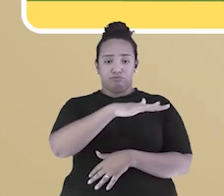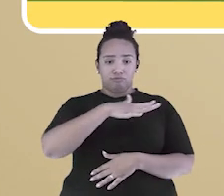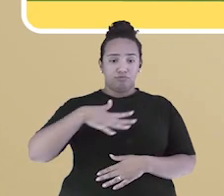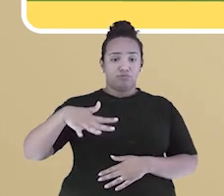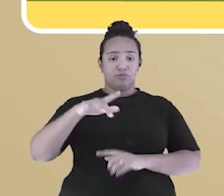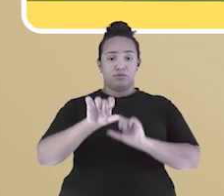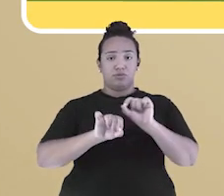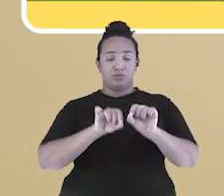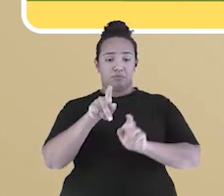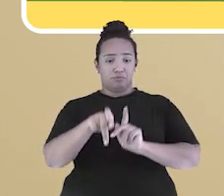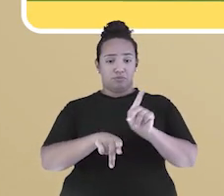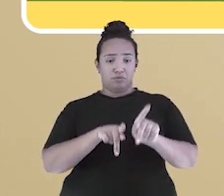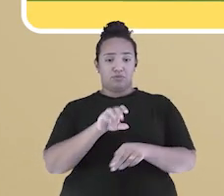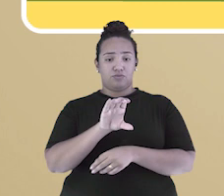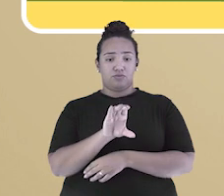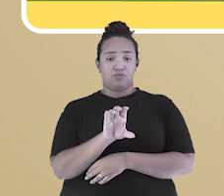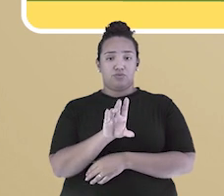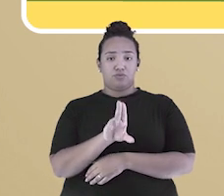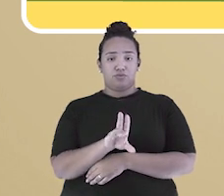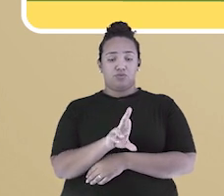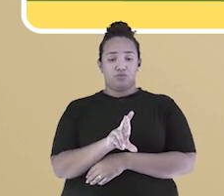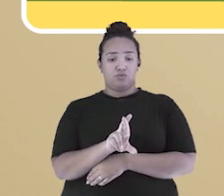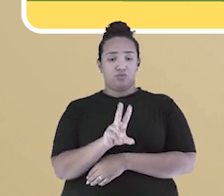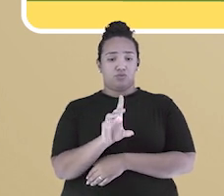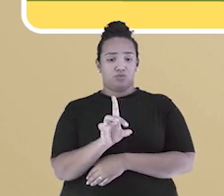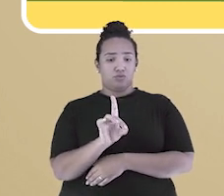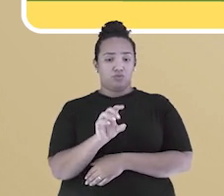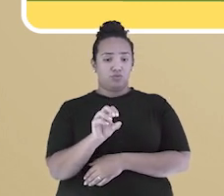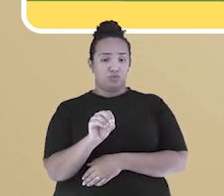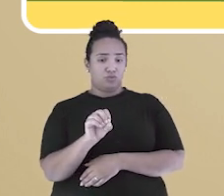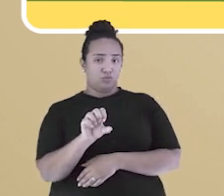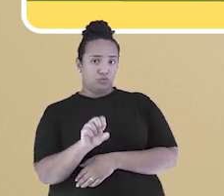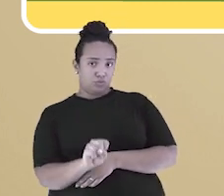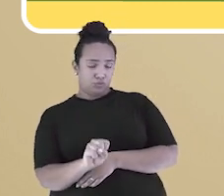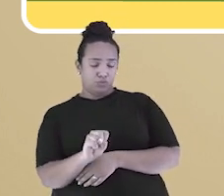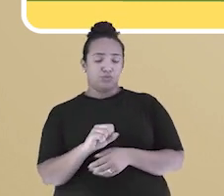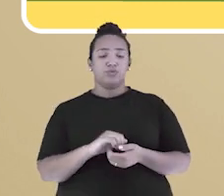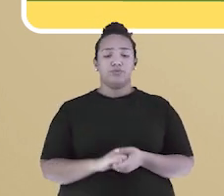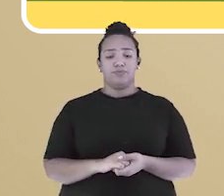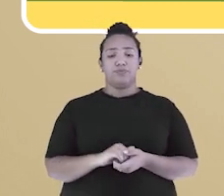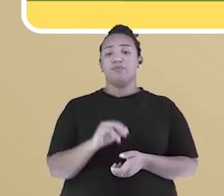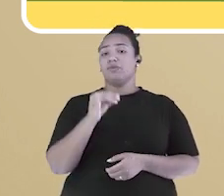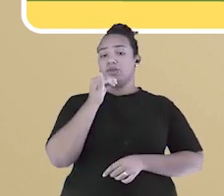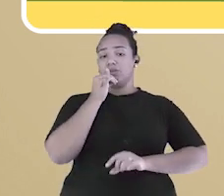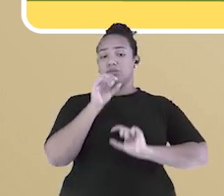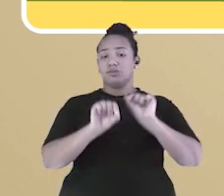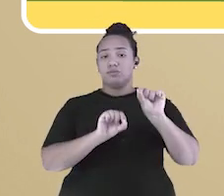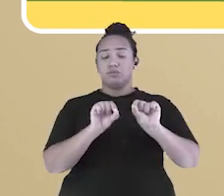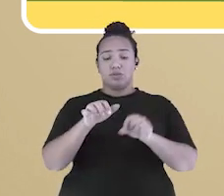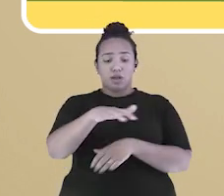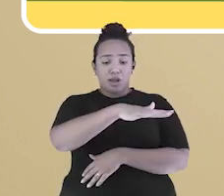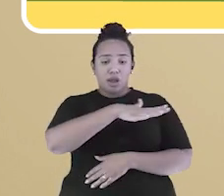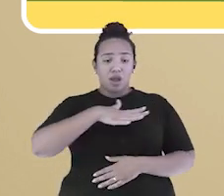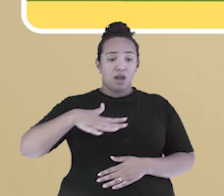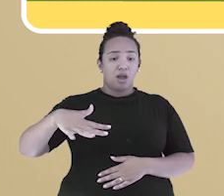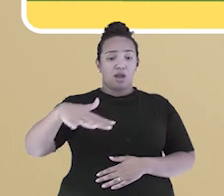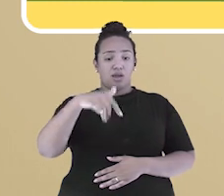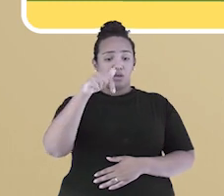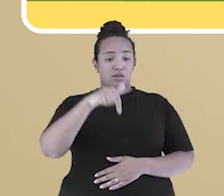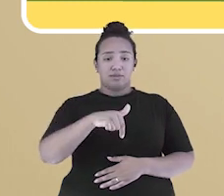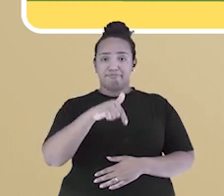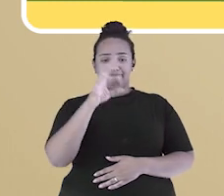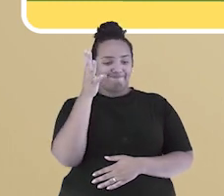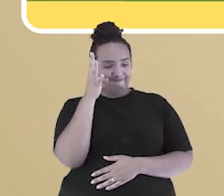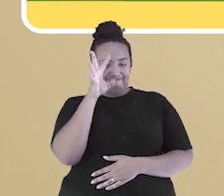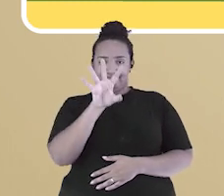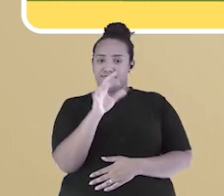caso dos povos curdos, ou a chamada nação sem pátria, que é um exemplo de povo sem território